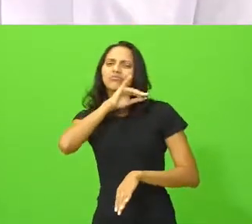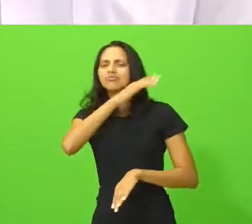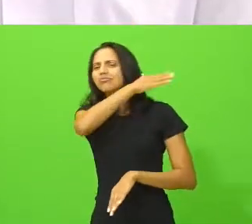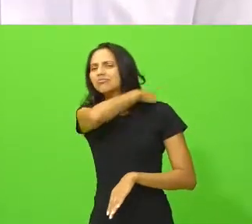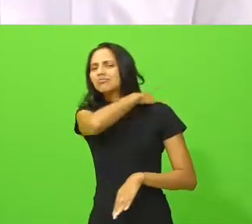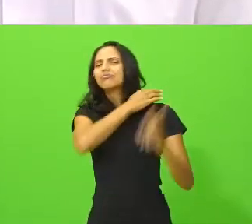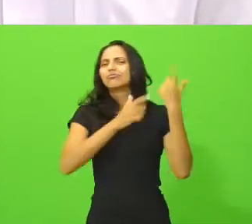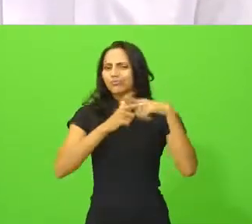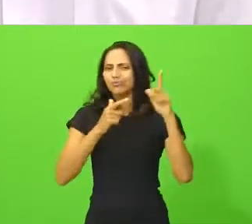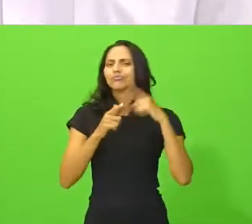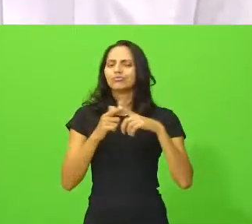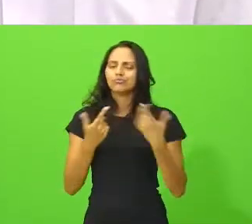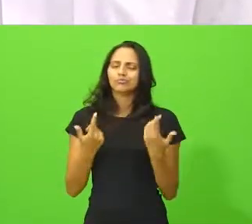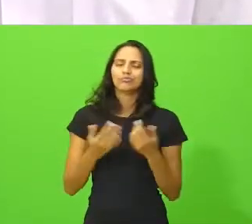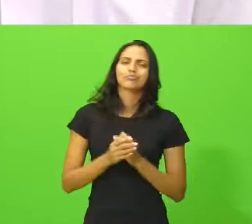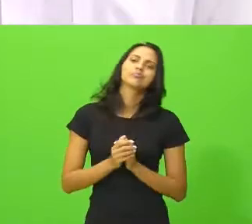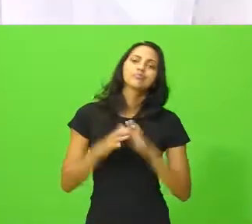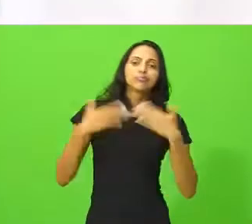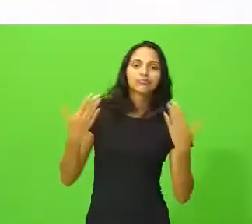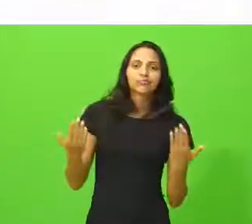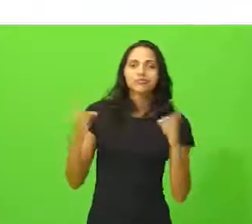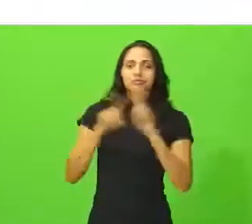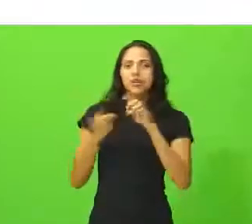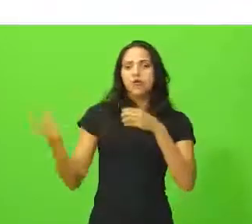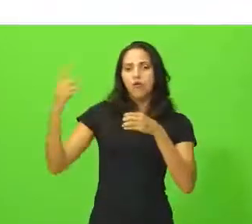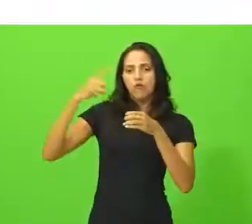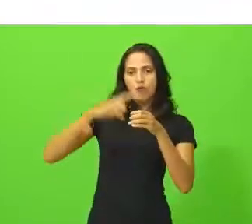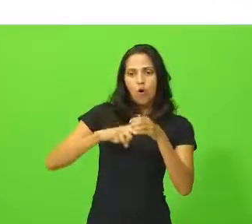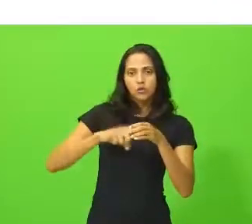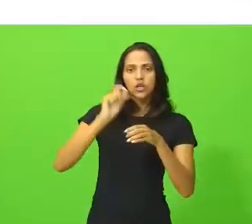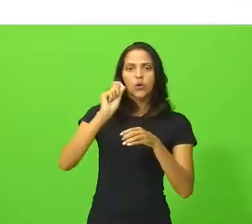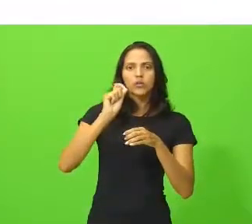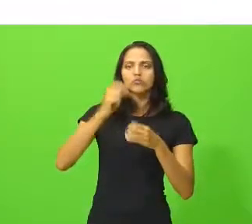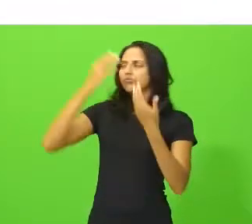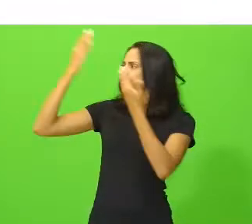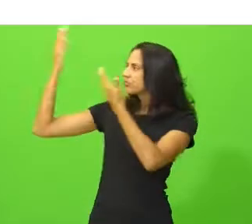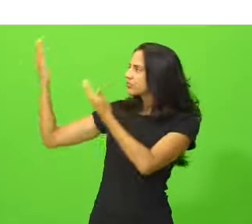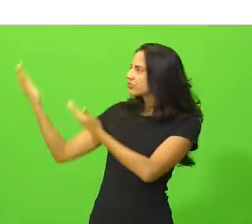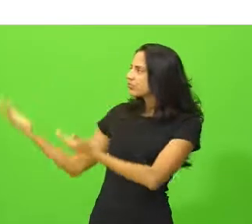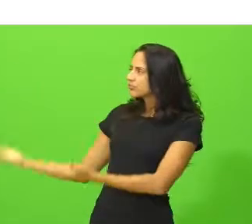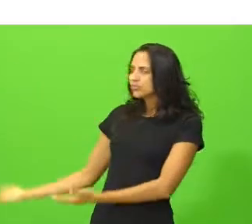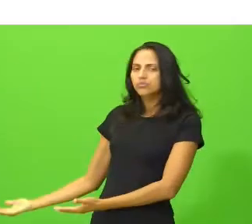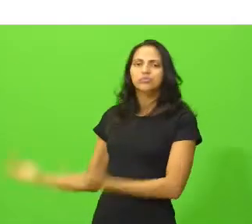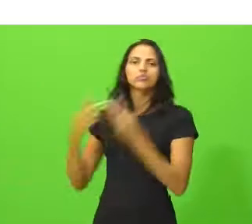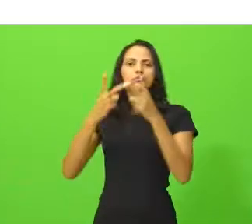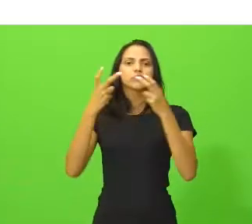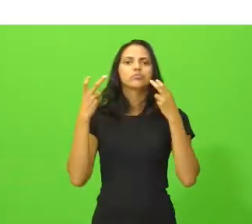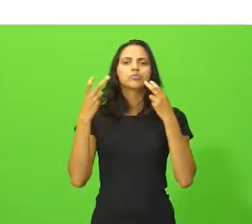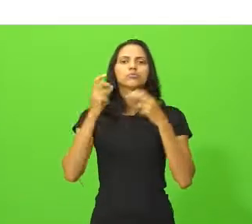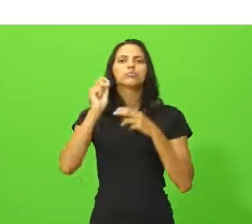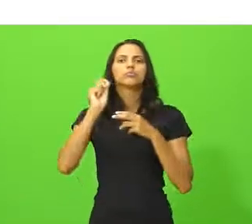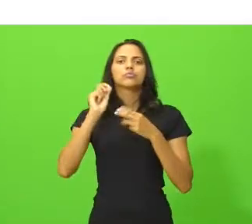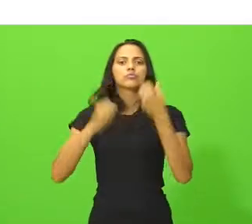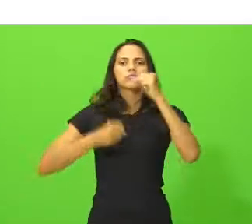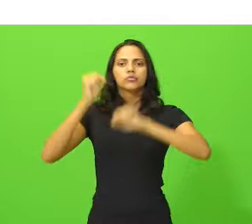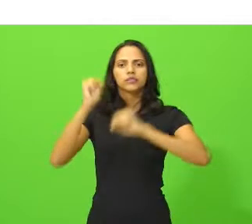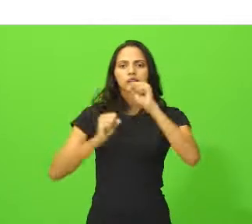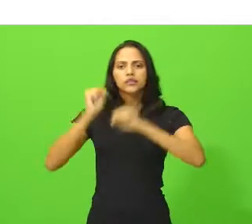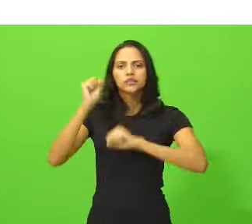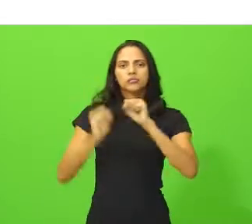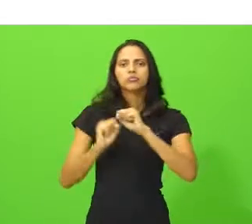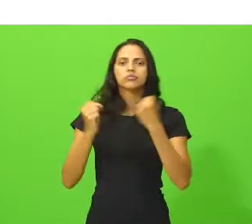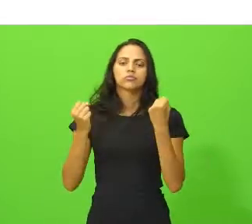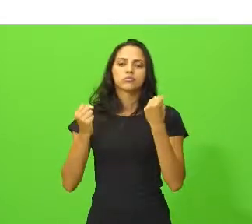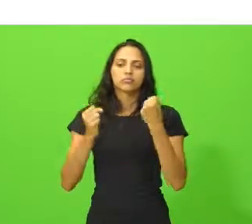gostaria só de voltar um pouco àquele momento em que nós apresentávamos sobre a construção das hidrelétricas, né? Ou